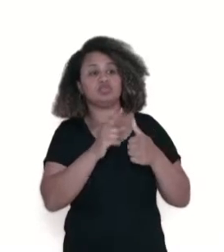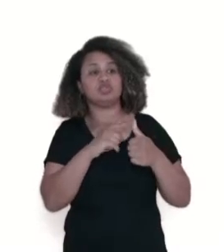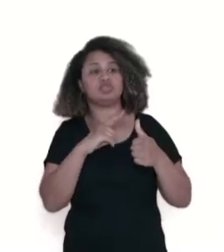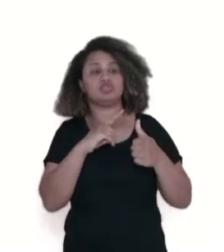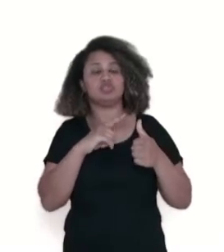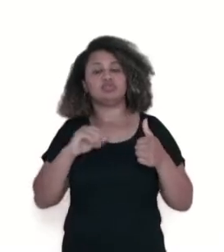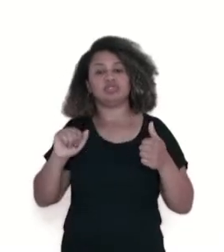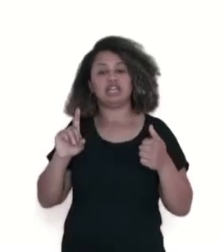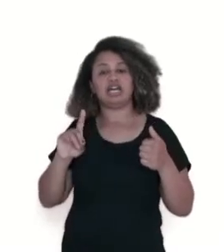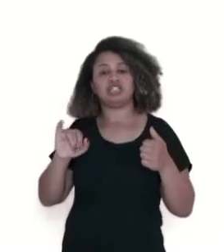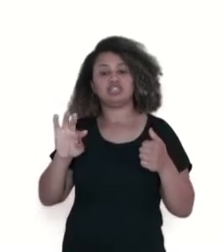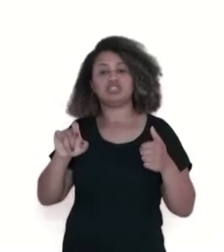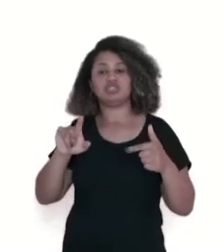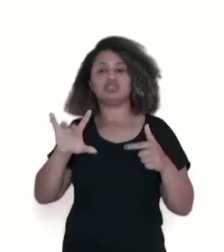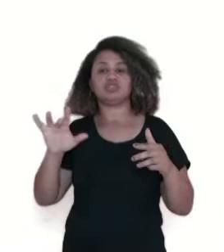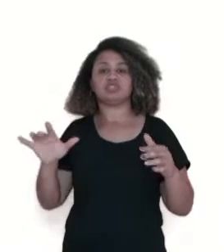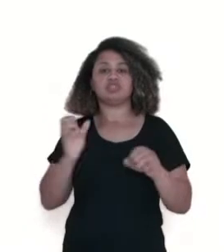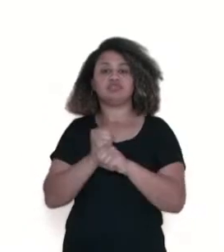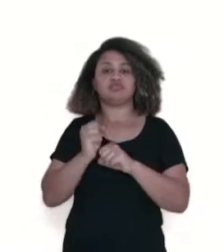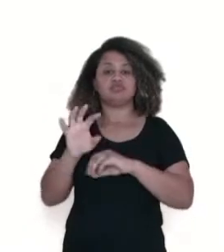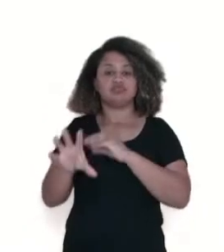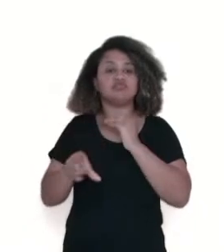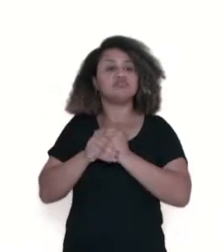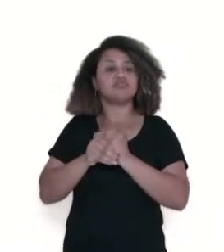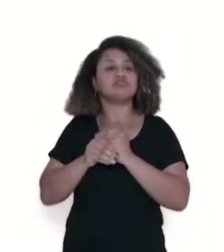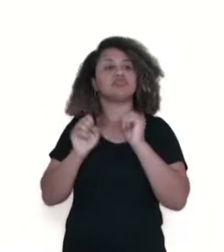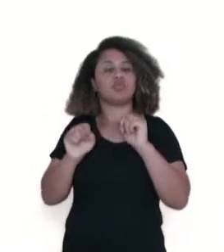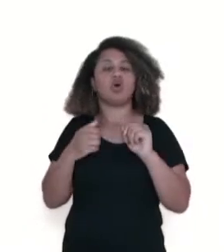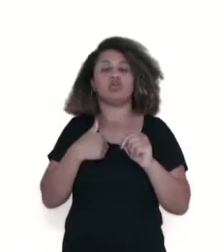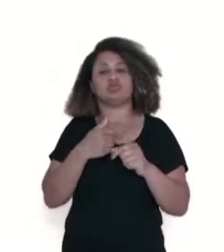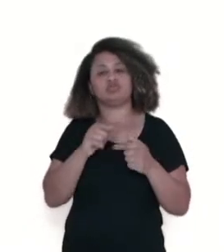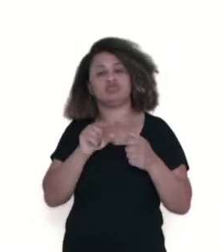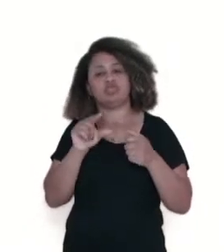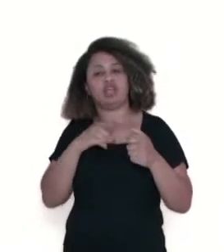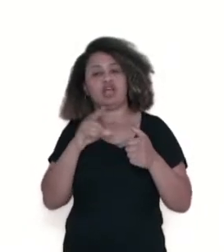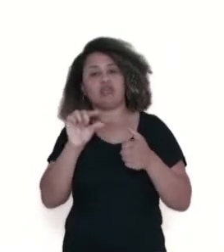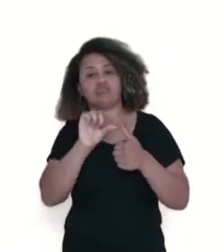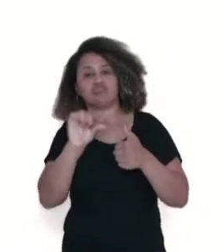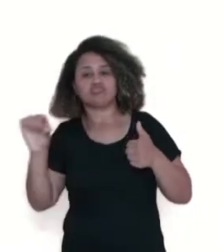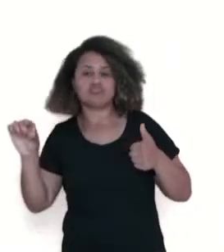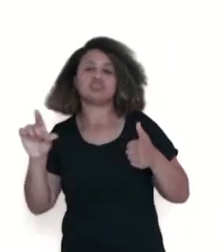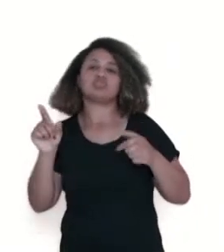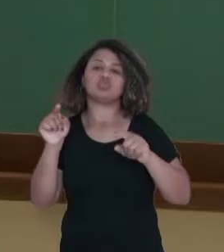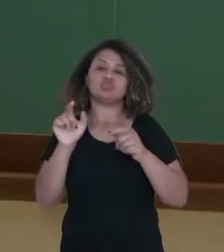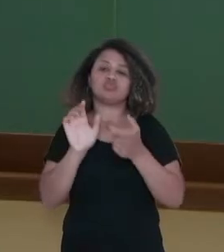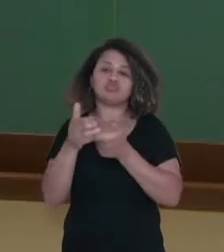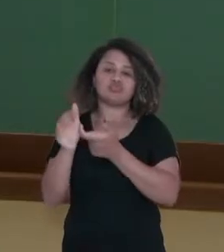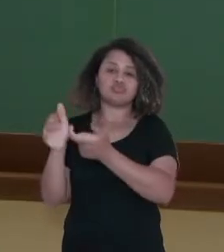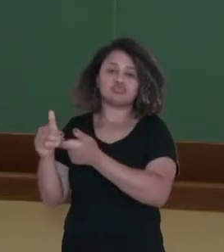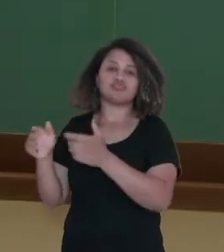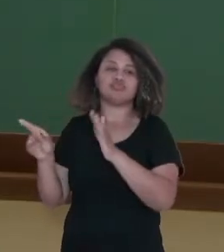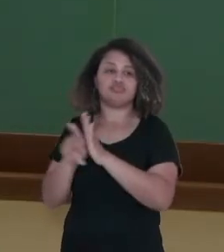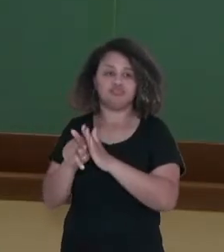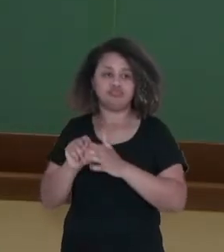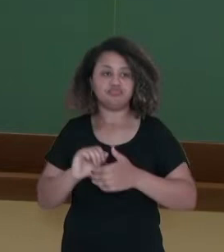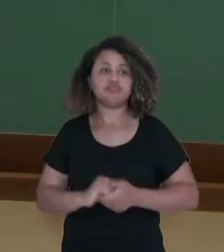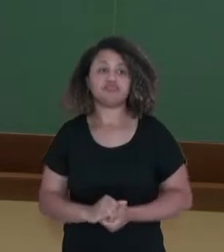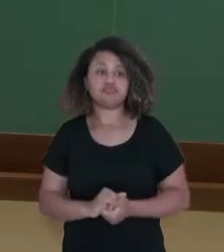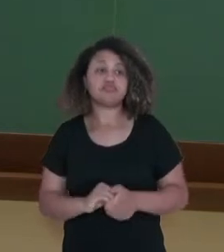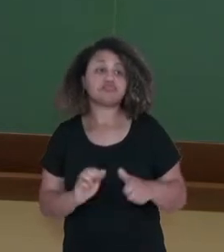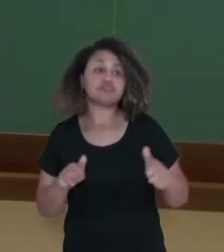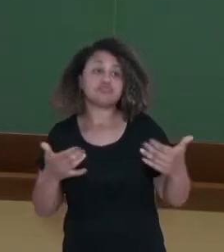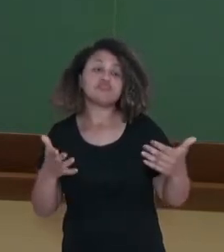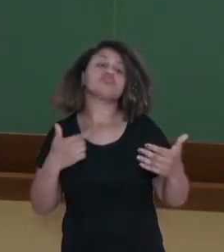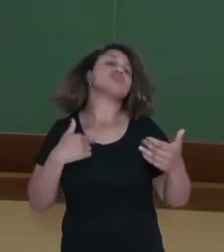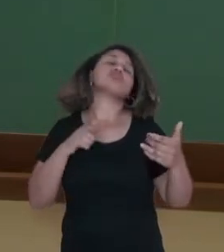aditiva? Ideia de soma, adição. Eu posso usar e, mas, também, nem. Então, elas dão